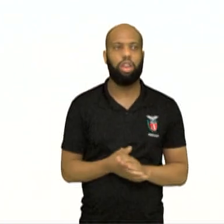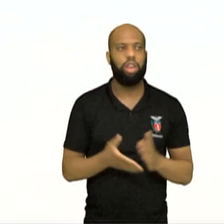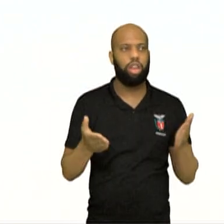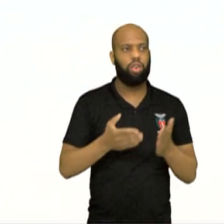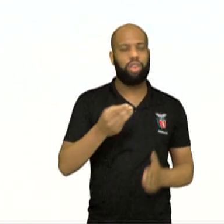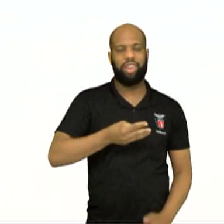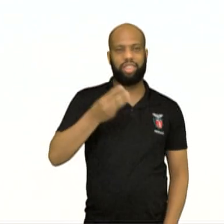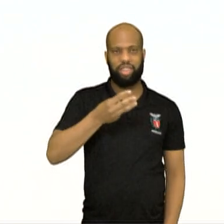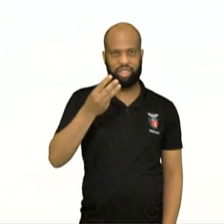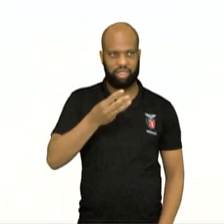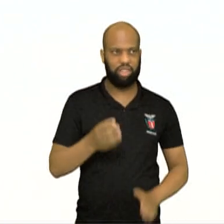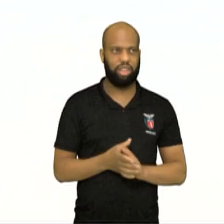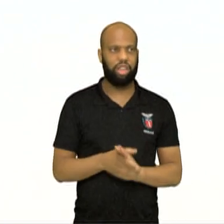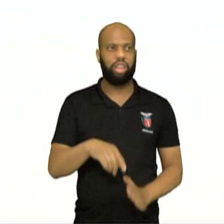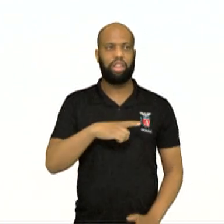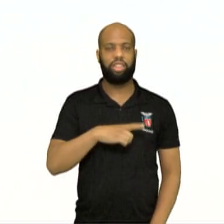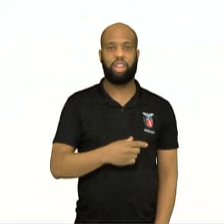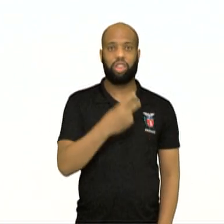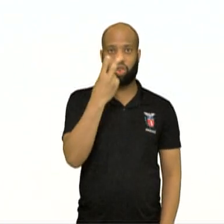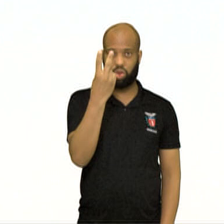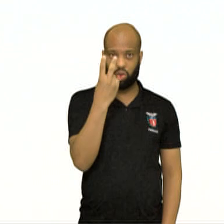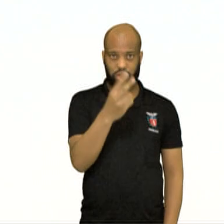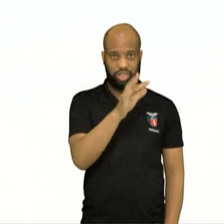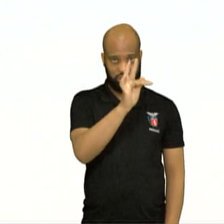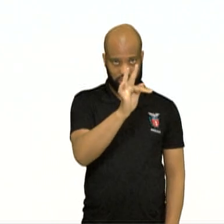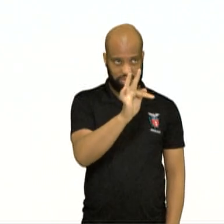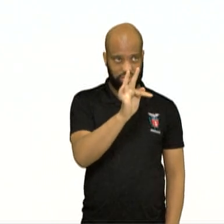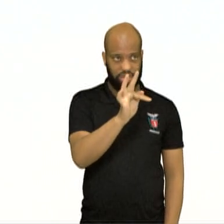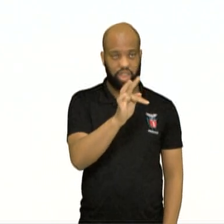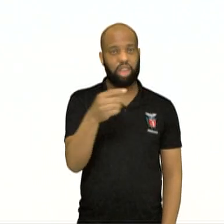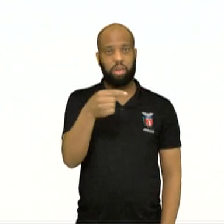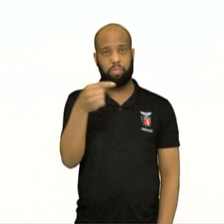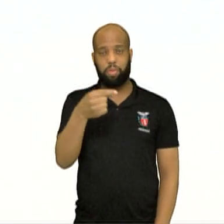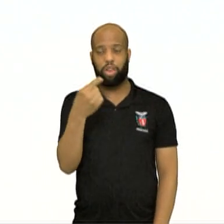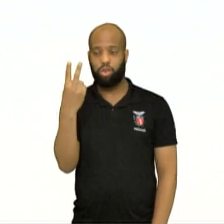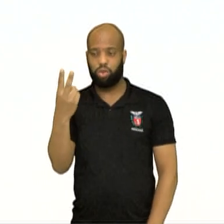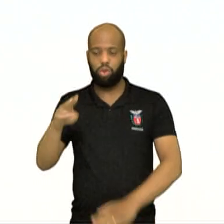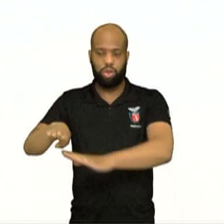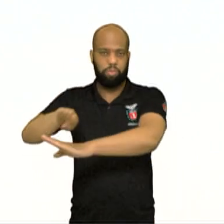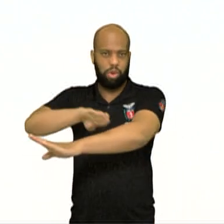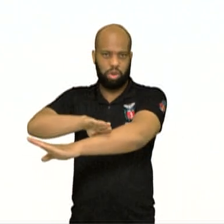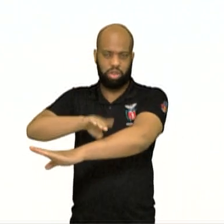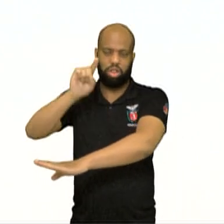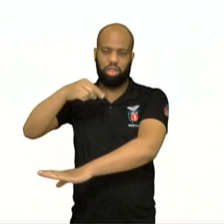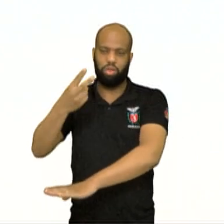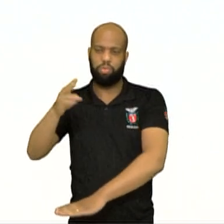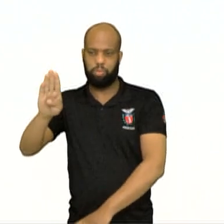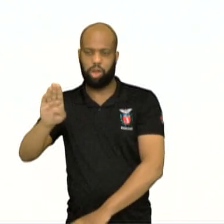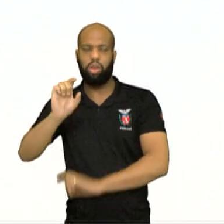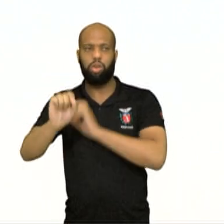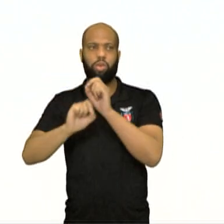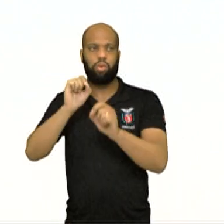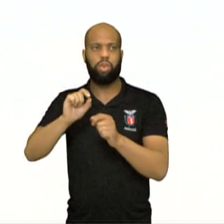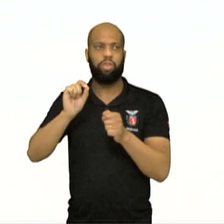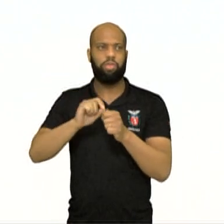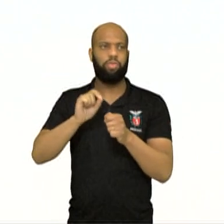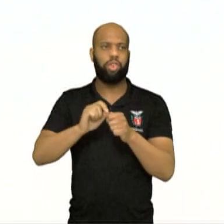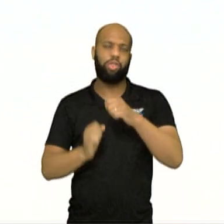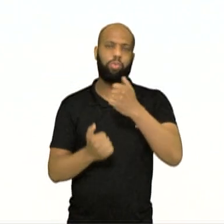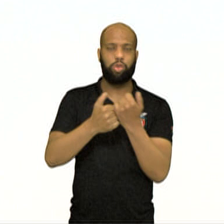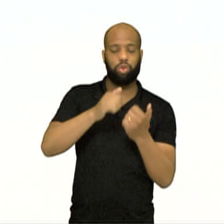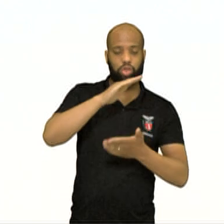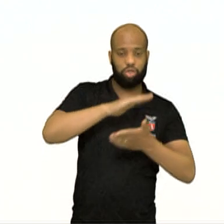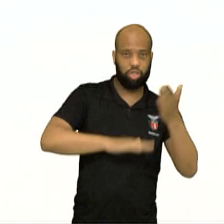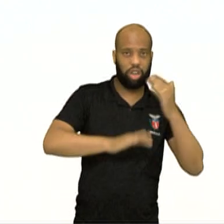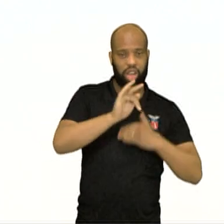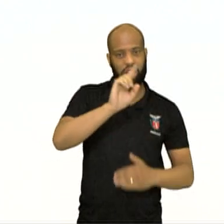Terceira equação. 2 ferraduras, ou seja, 2 Fs, menos 2 botas, 2B. Resultado de tudo isso, substituindo com o